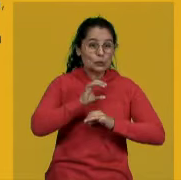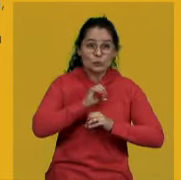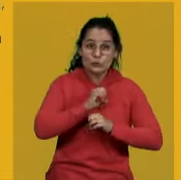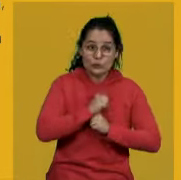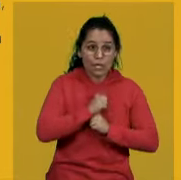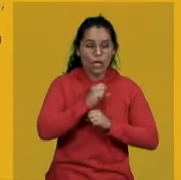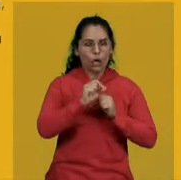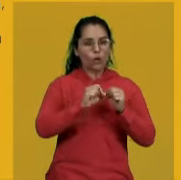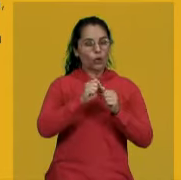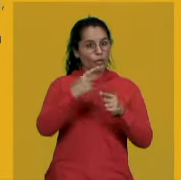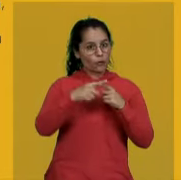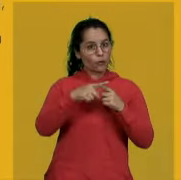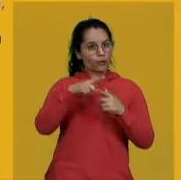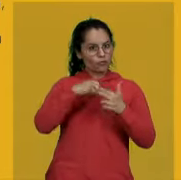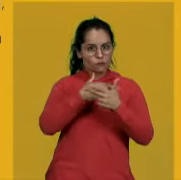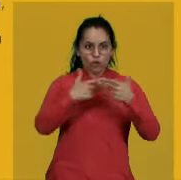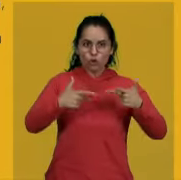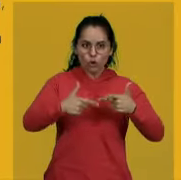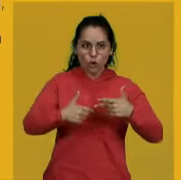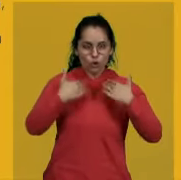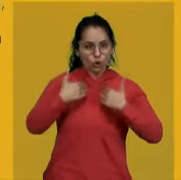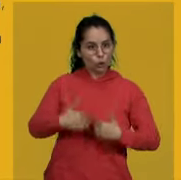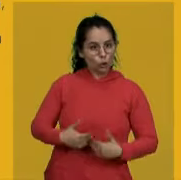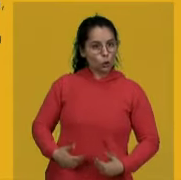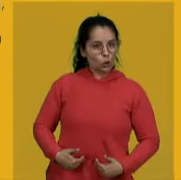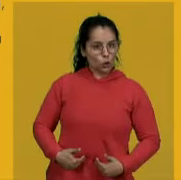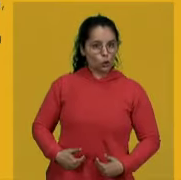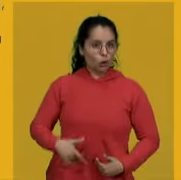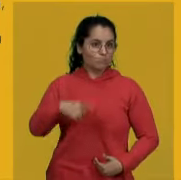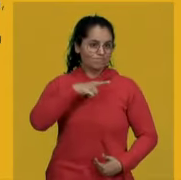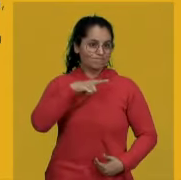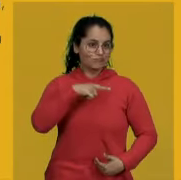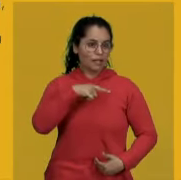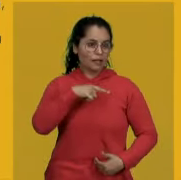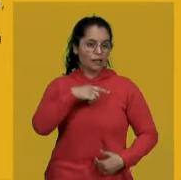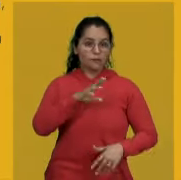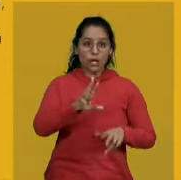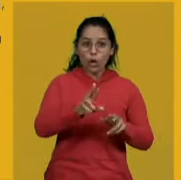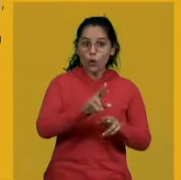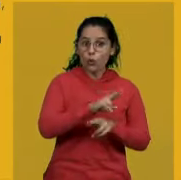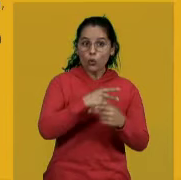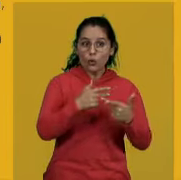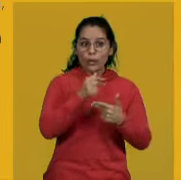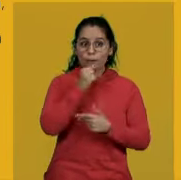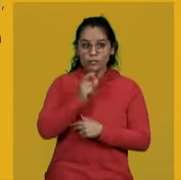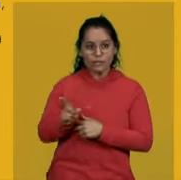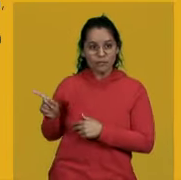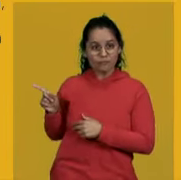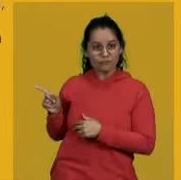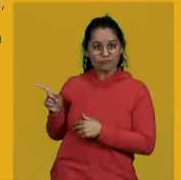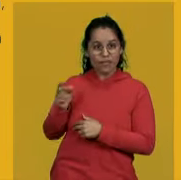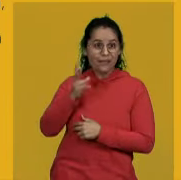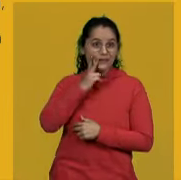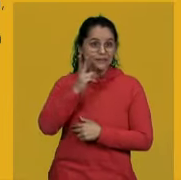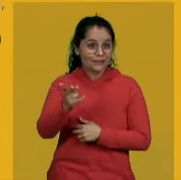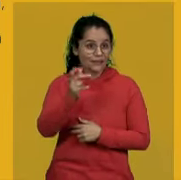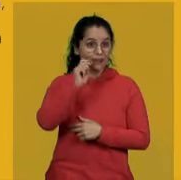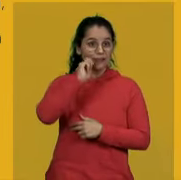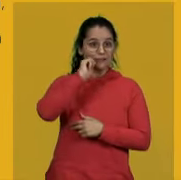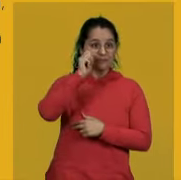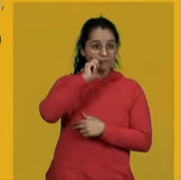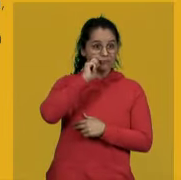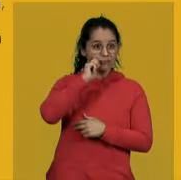devido à sobrecarga que expôs o seu organismo. Algumas delas são nicotina,